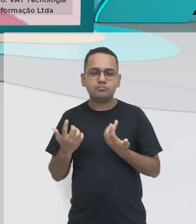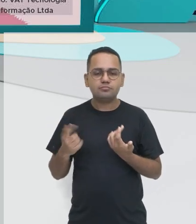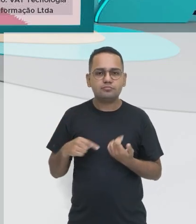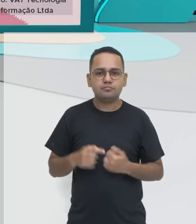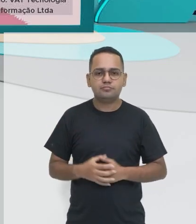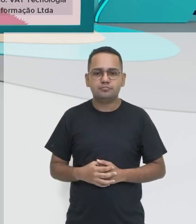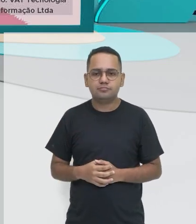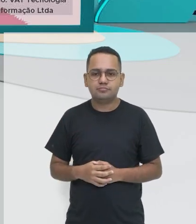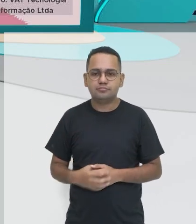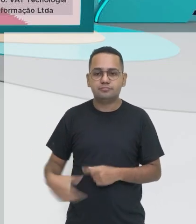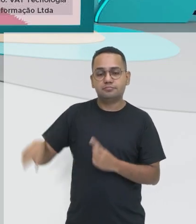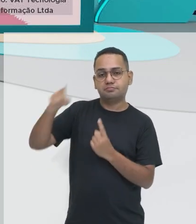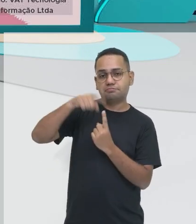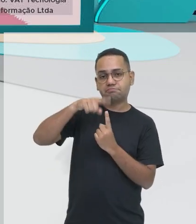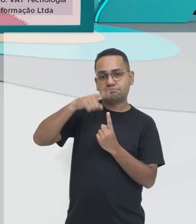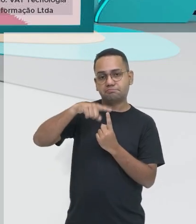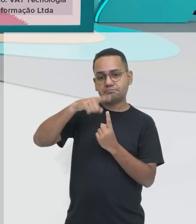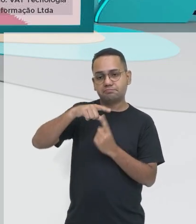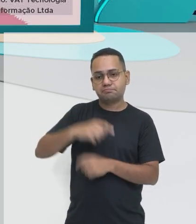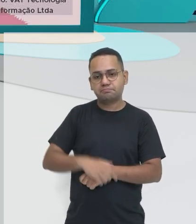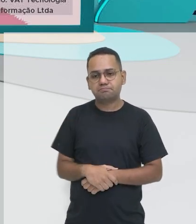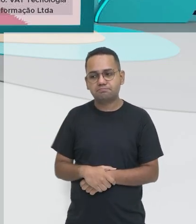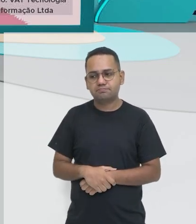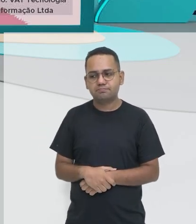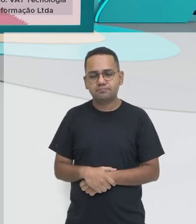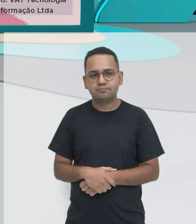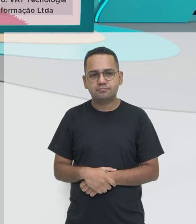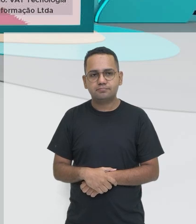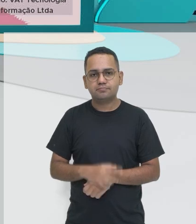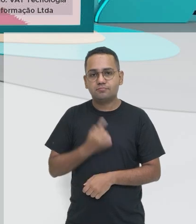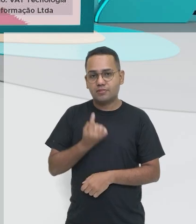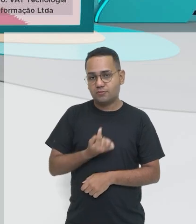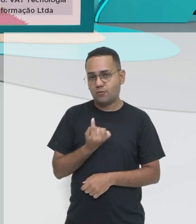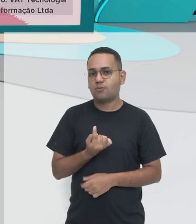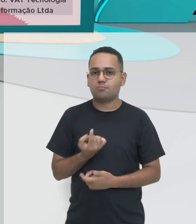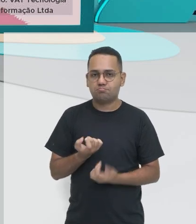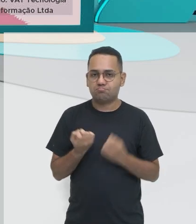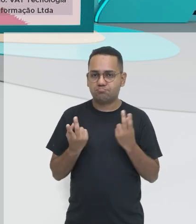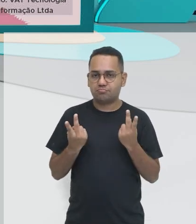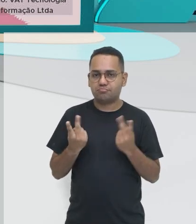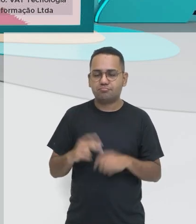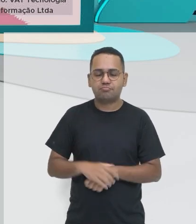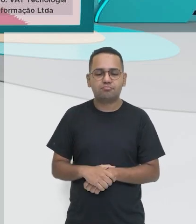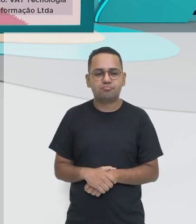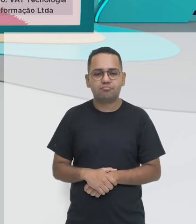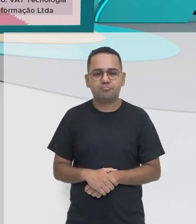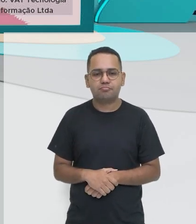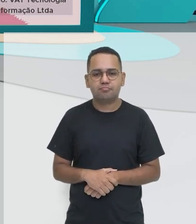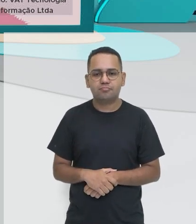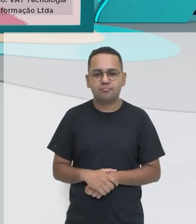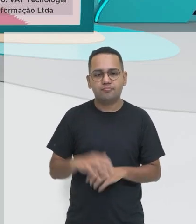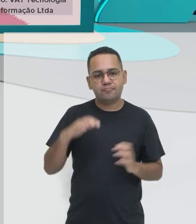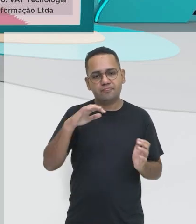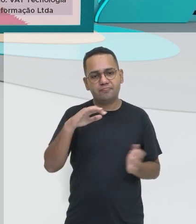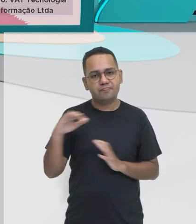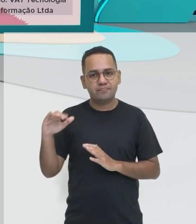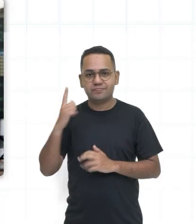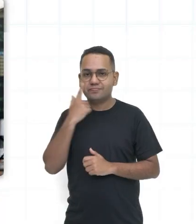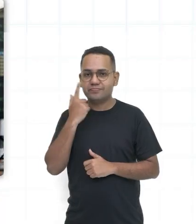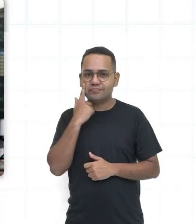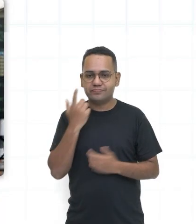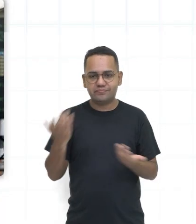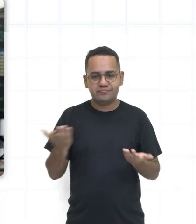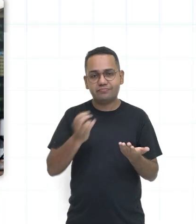estar sozinho. Enquanto que by mais o pronome reflexivo vai indicar apenas sozinho, ok? Vou mostrar alguns exemplos